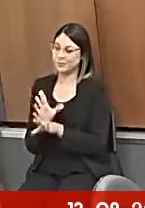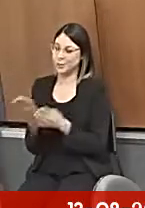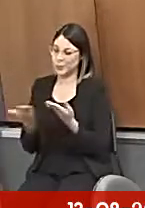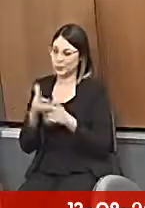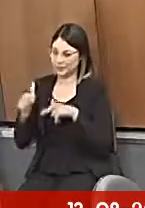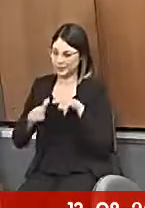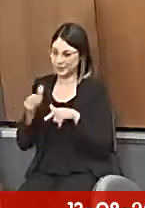os trabalhos